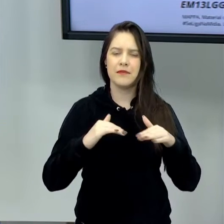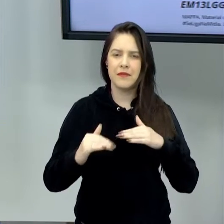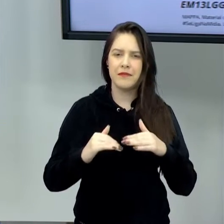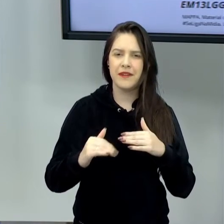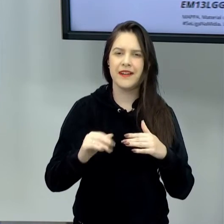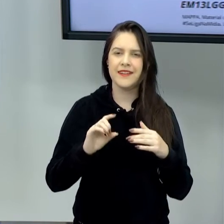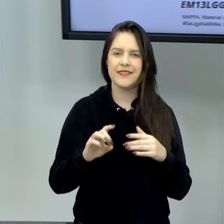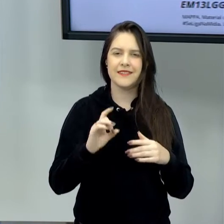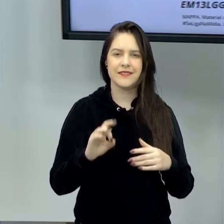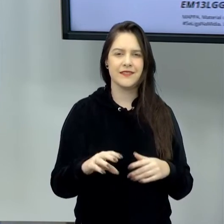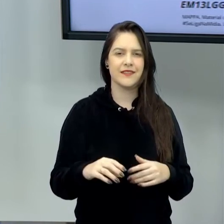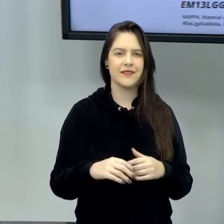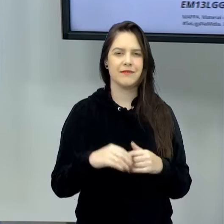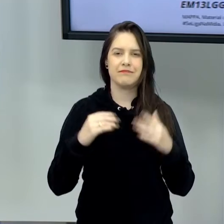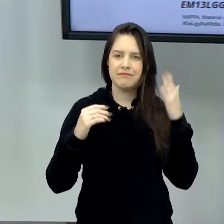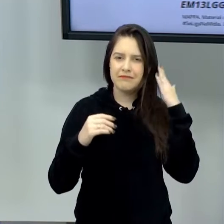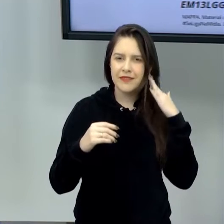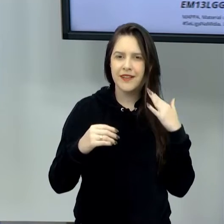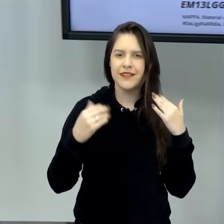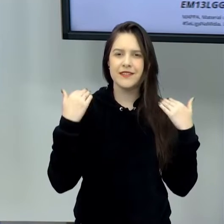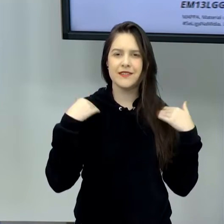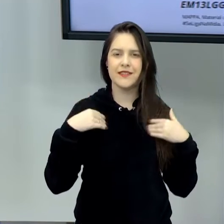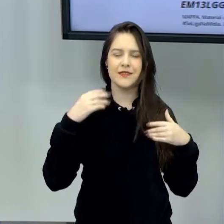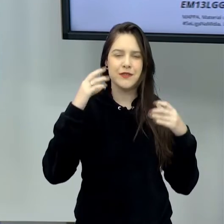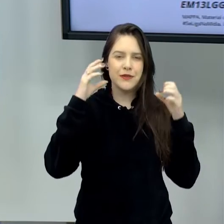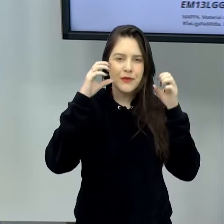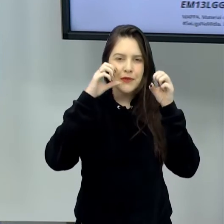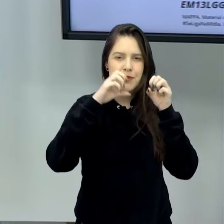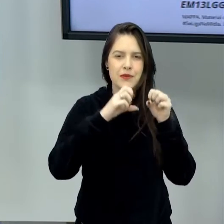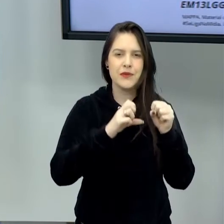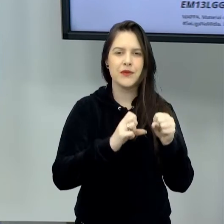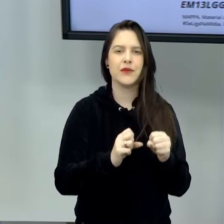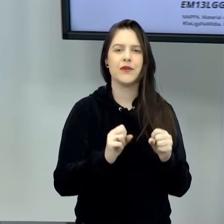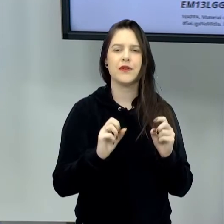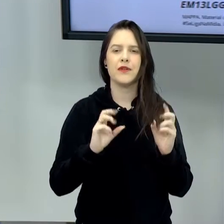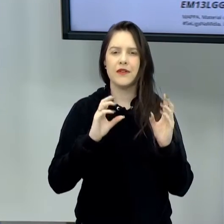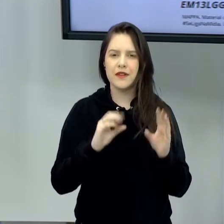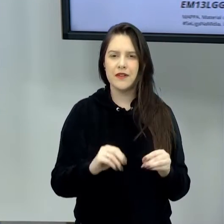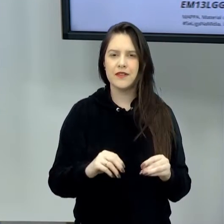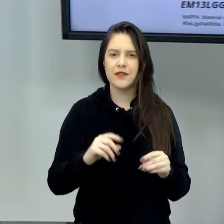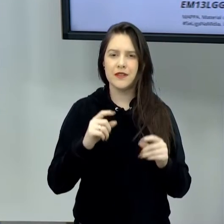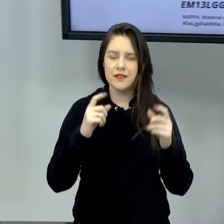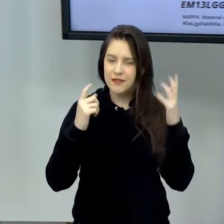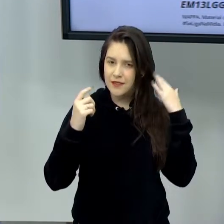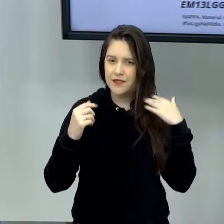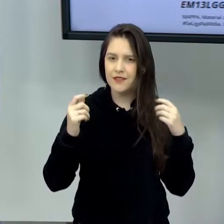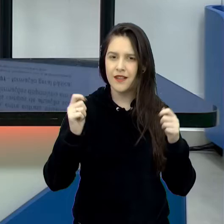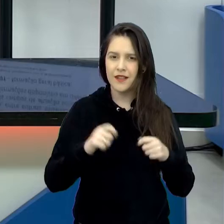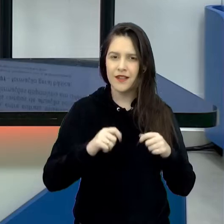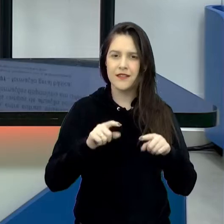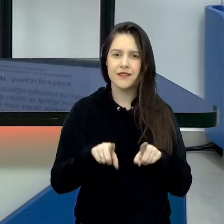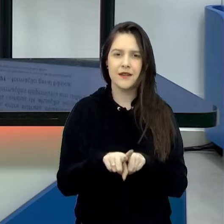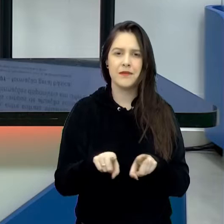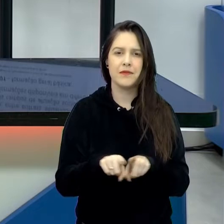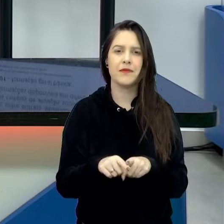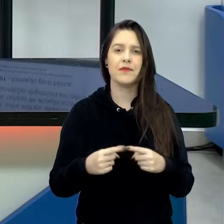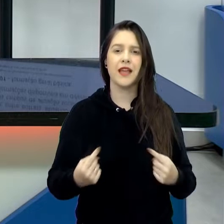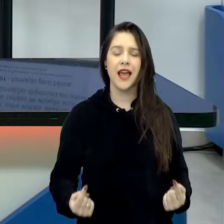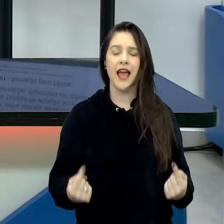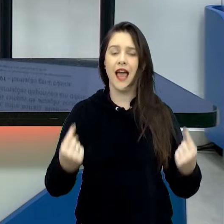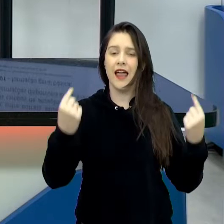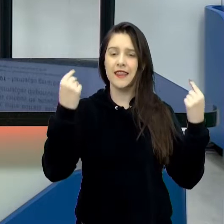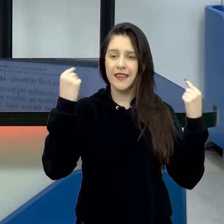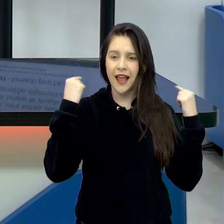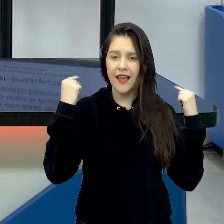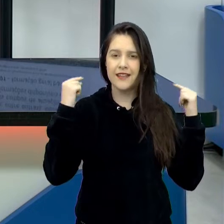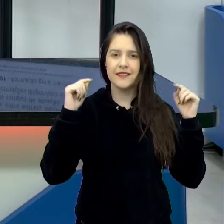castanho claro, ele está solto e é longo. Eu estou de calça jeans, atrás de uma